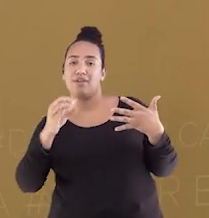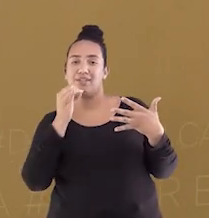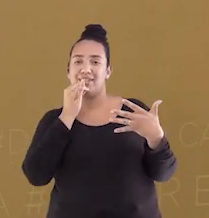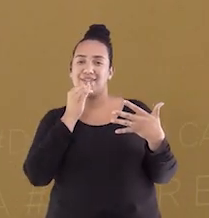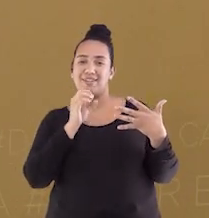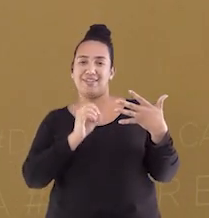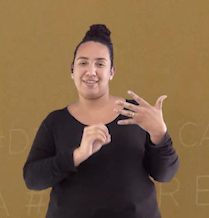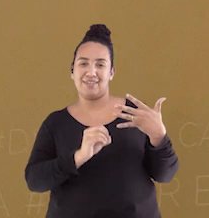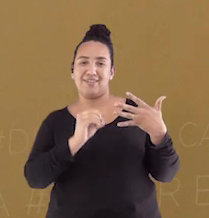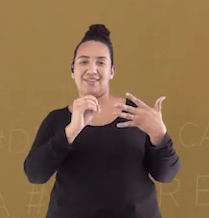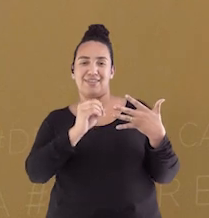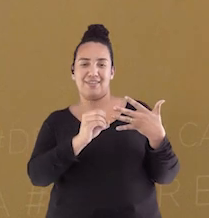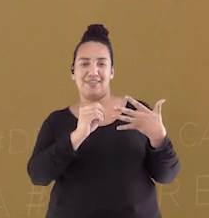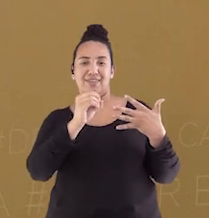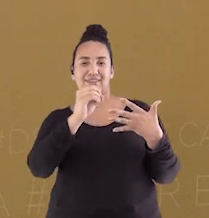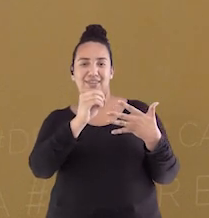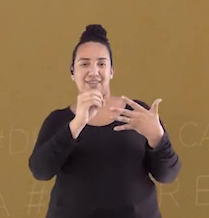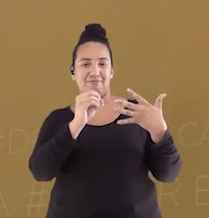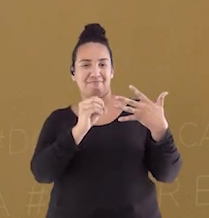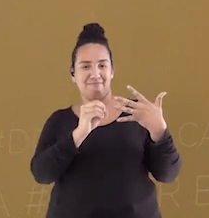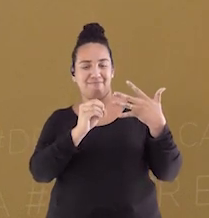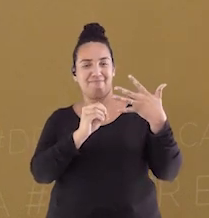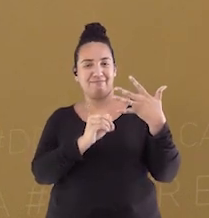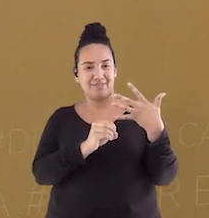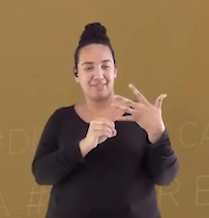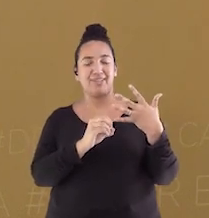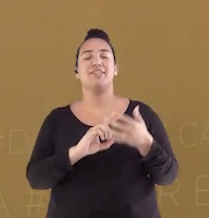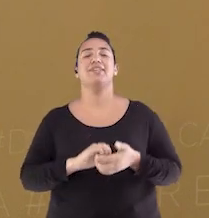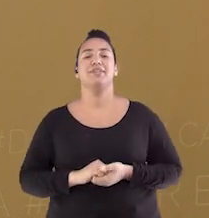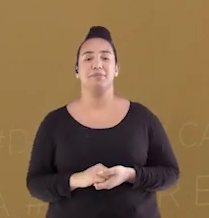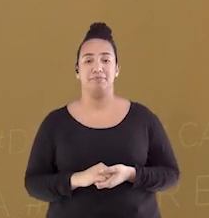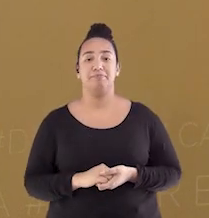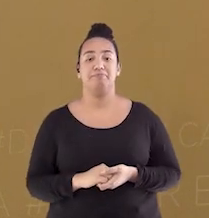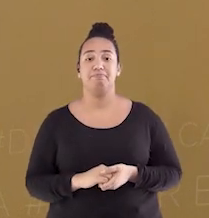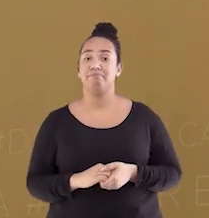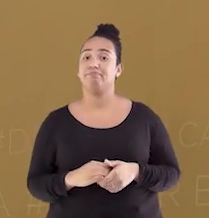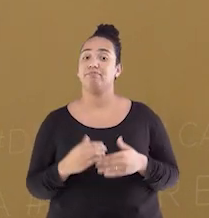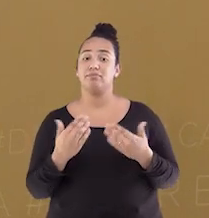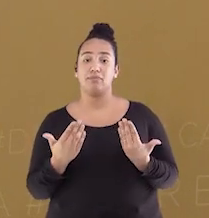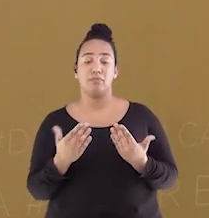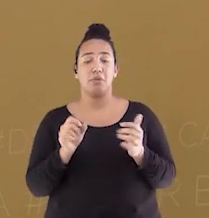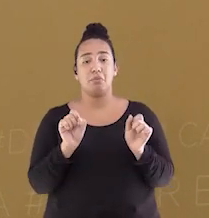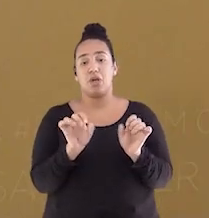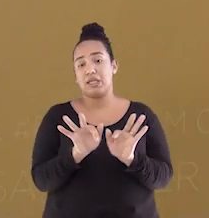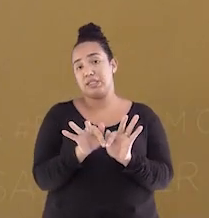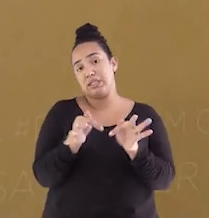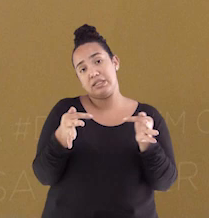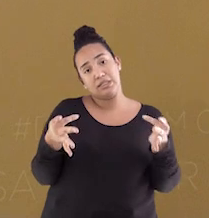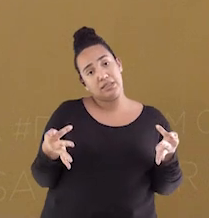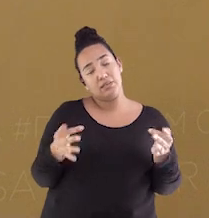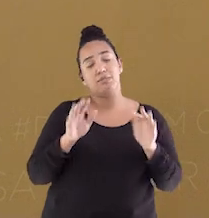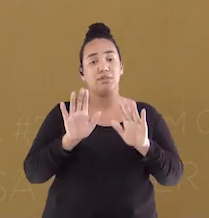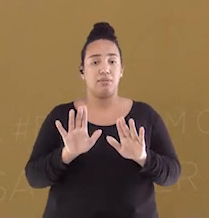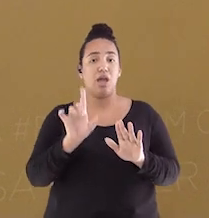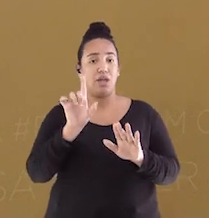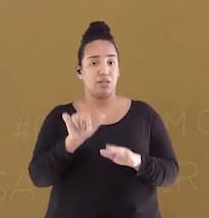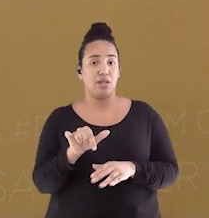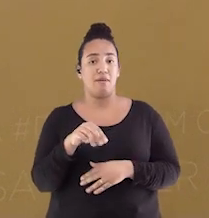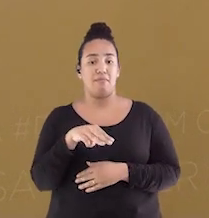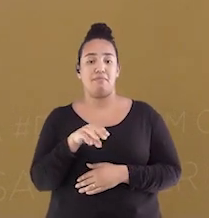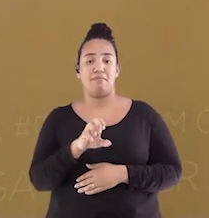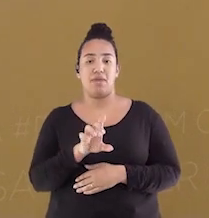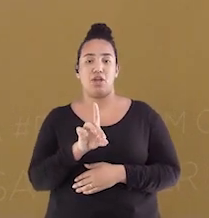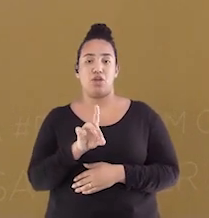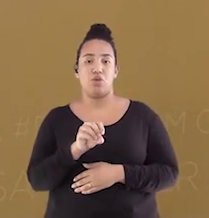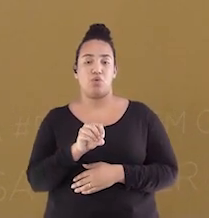Mi, Ré, Dó. Mesmo que simples, essa é uma melodia. Então todas as músicas